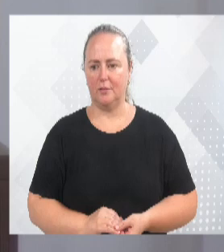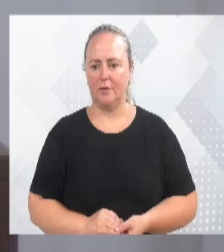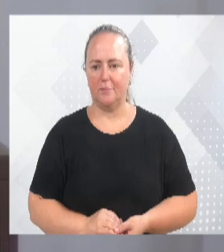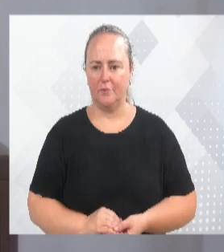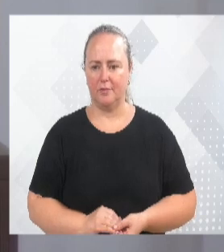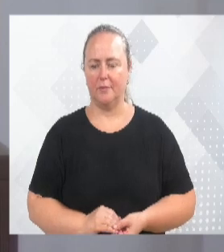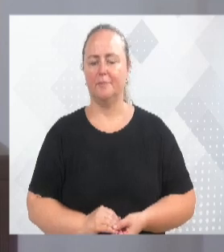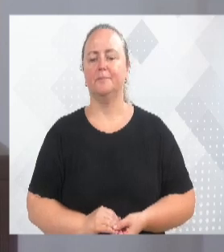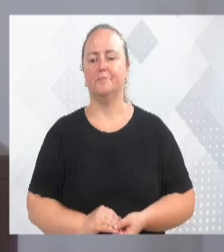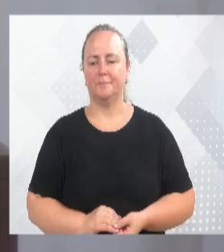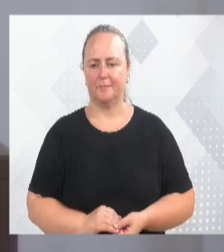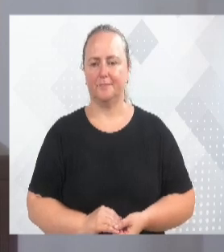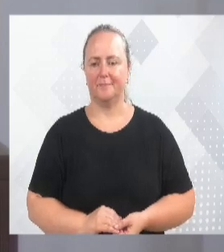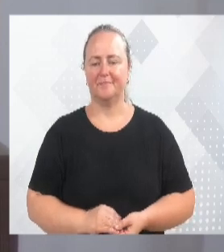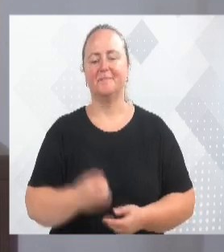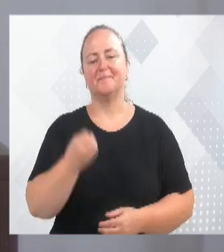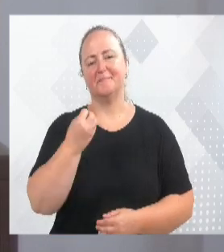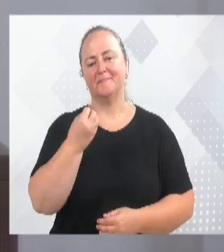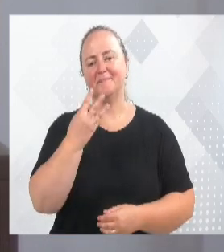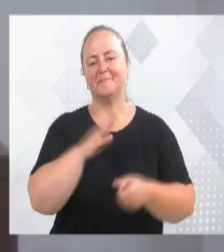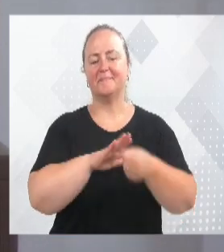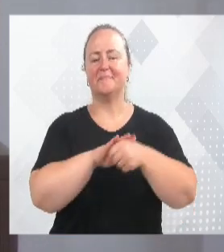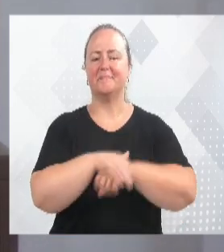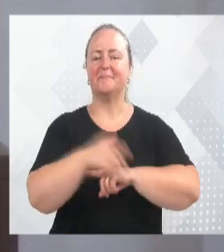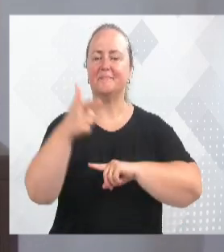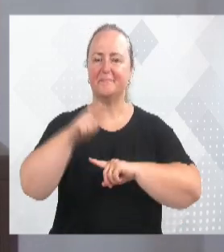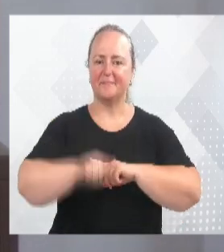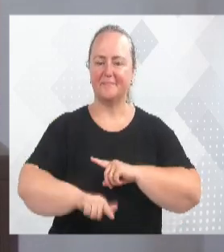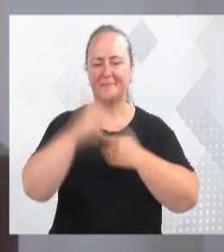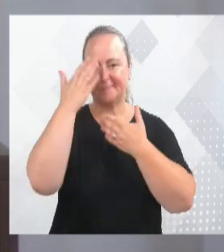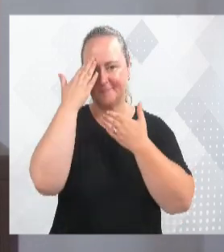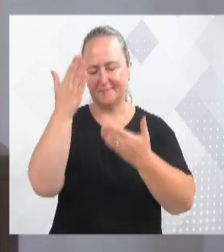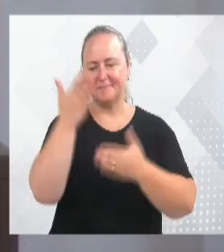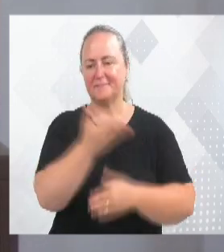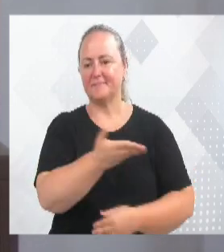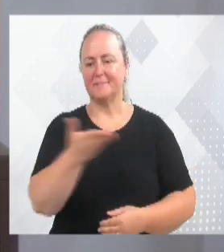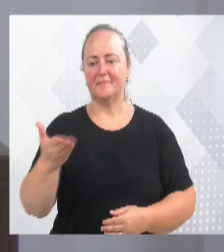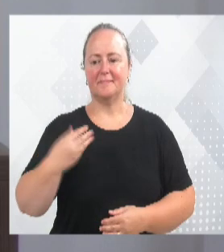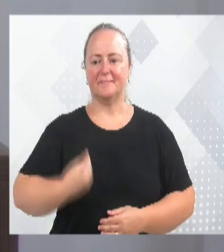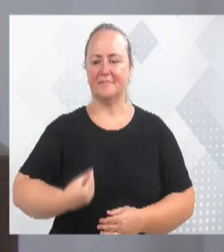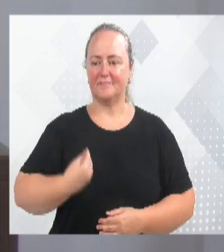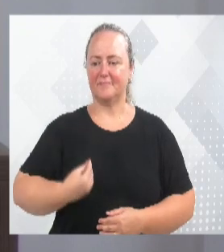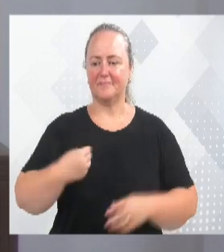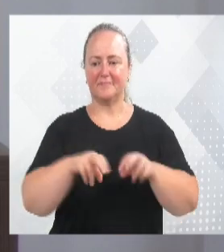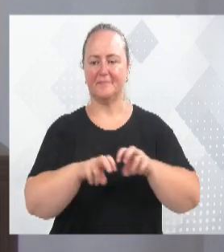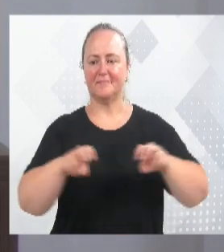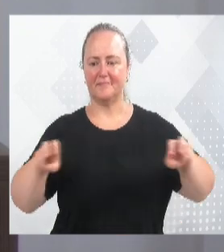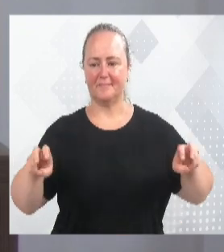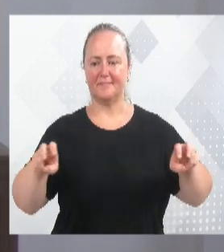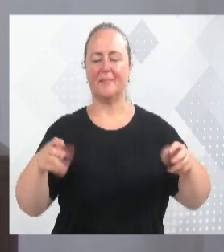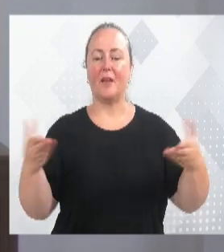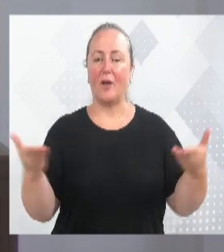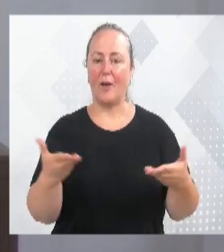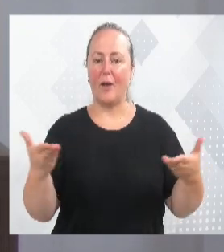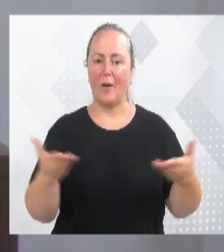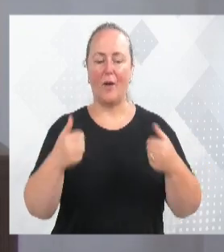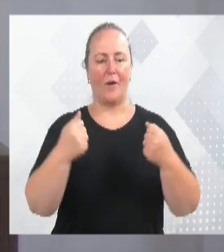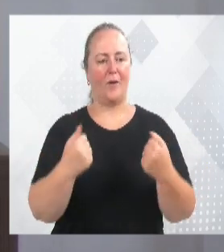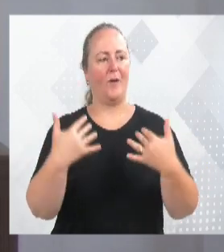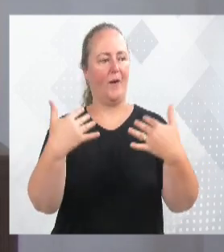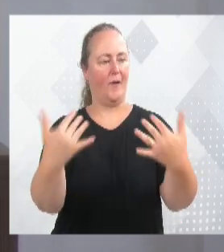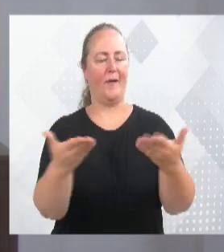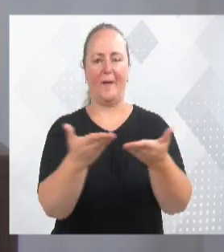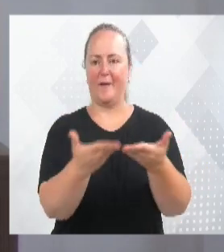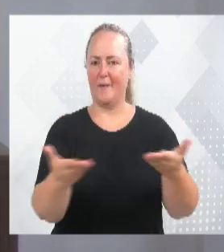Boa noite novamente. Agradecer a presença da mesa e dos homenageados, o público que está